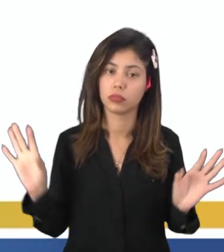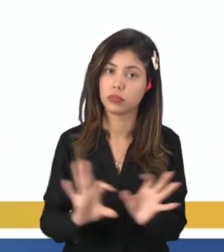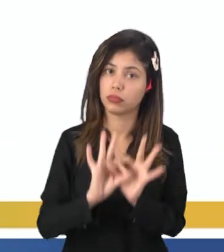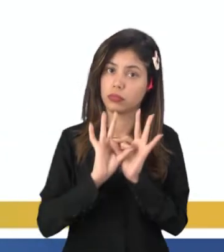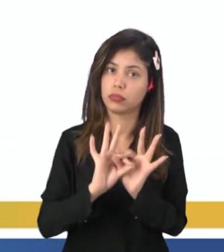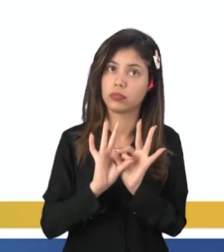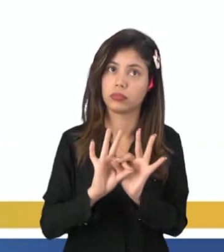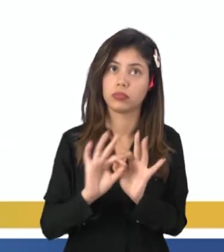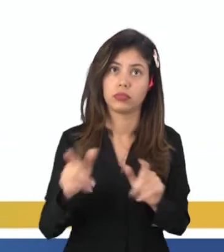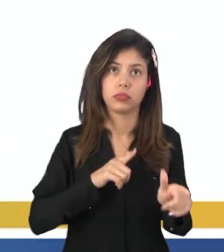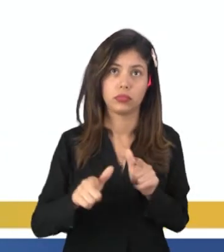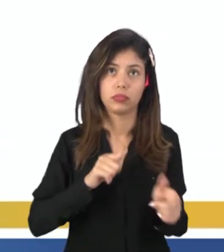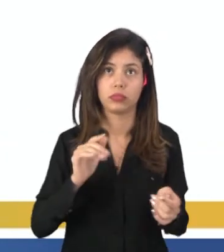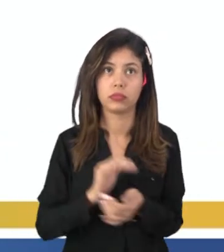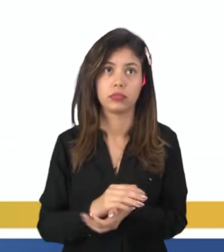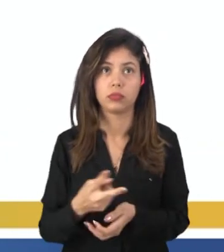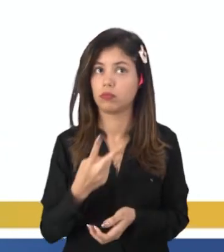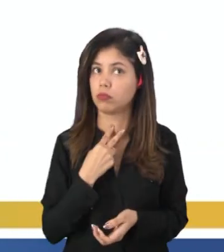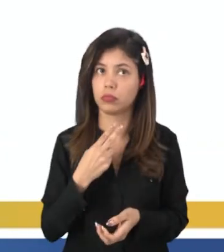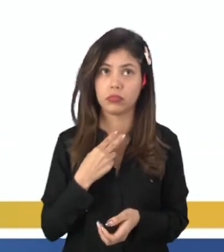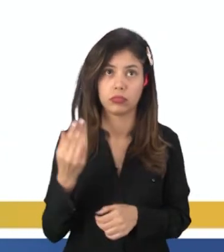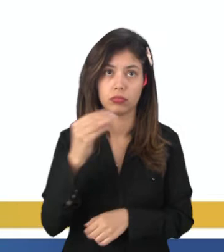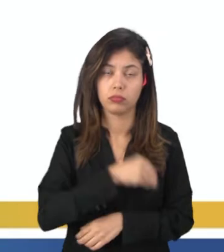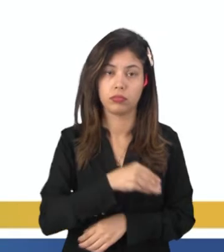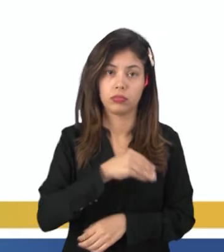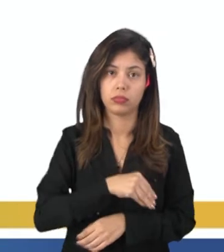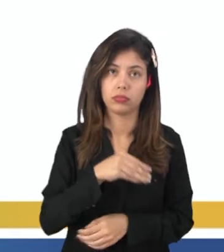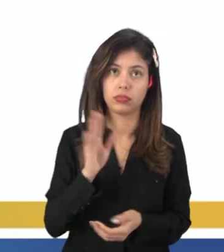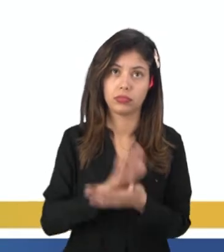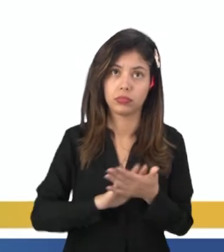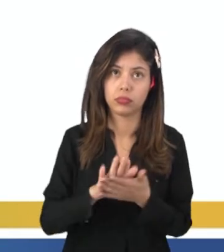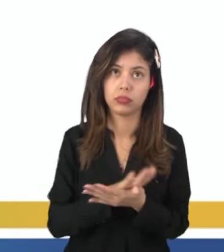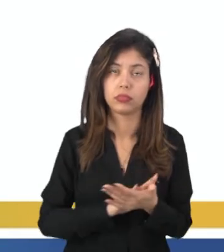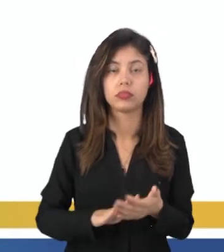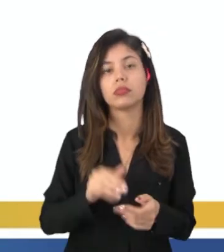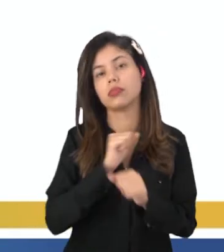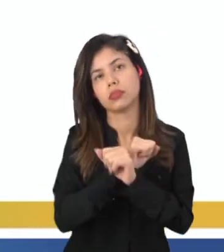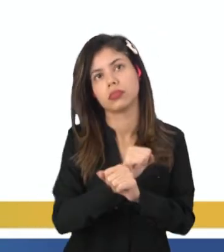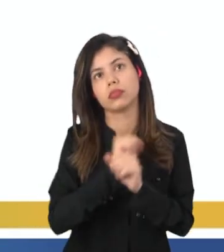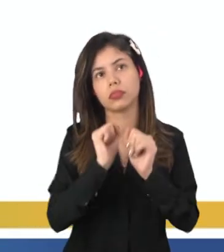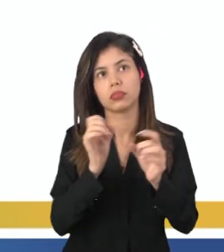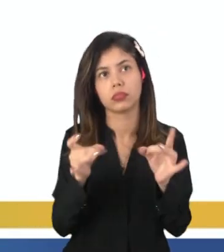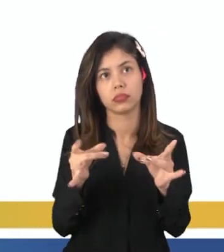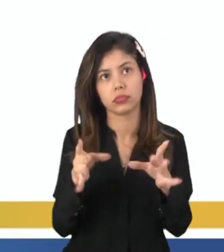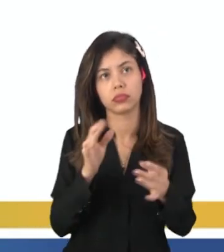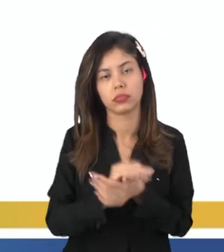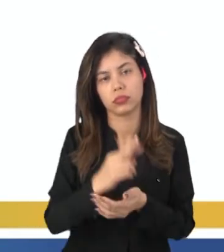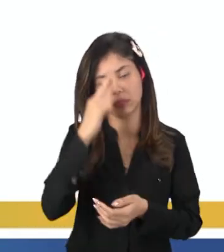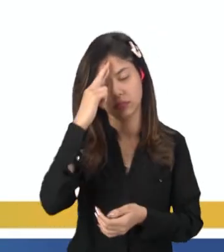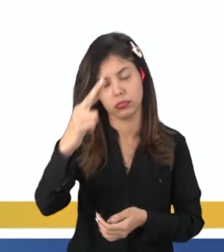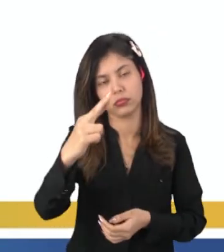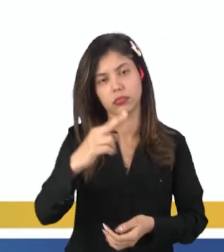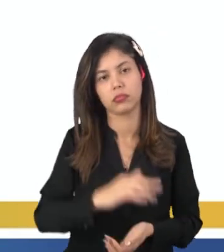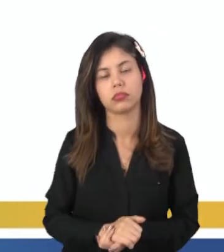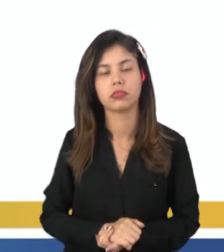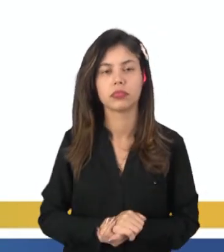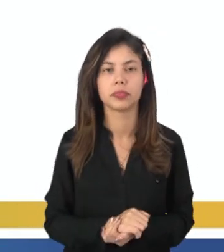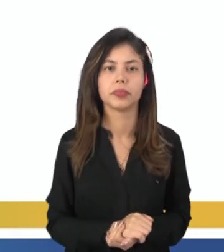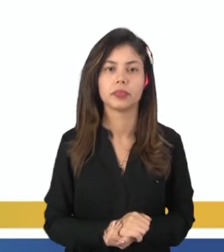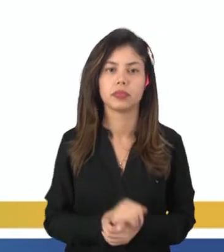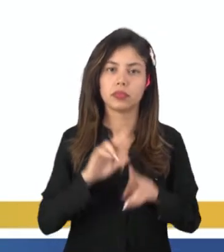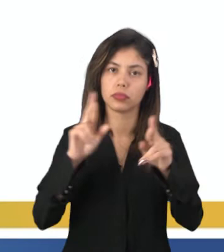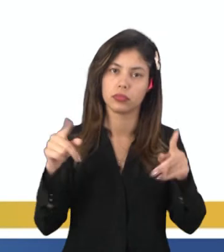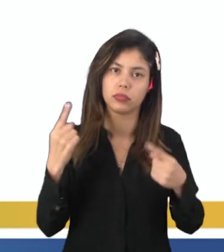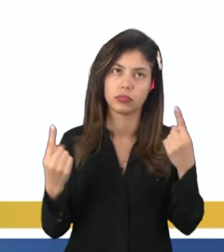terra pelo trabalho e não tinham direito de salário ou benefício. Já os escravos podiam ser vendidos pelos senhores feudais. Então, essa é a principal diferença,